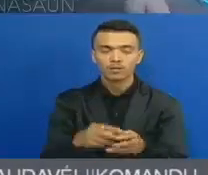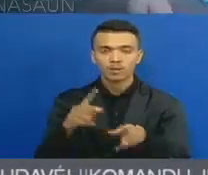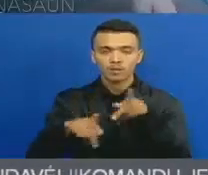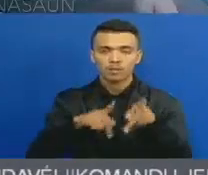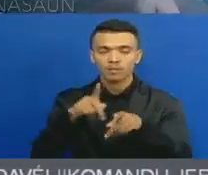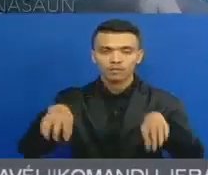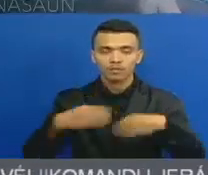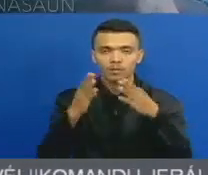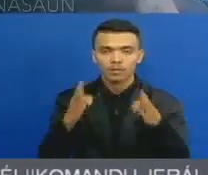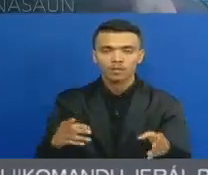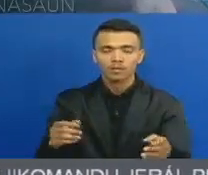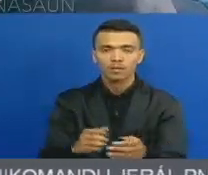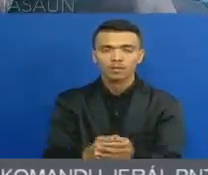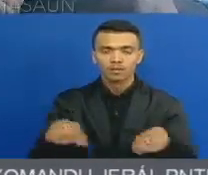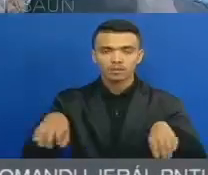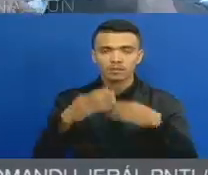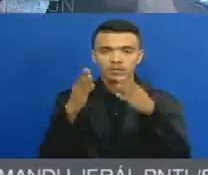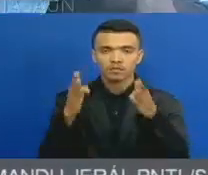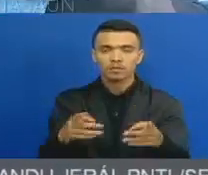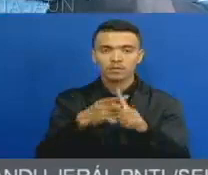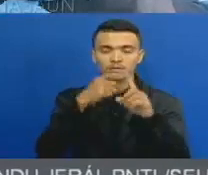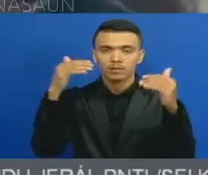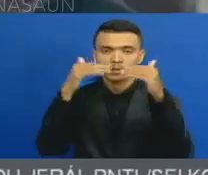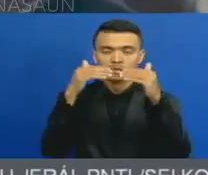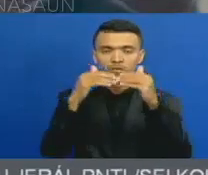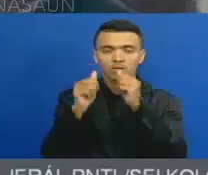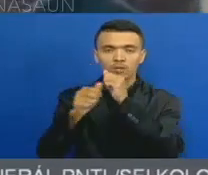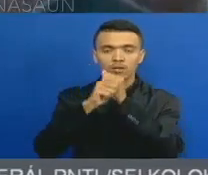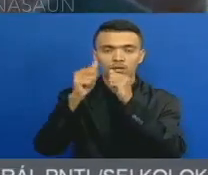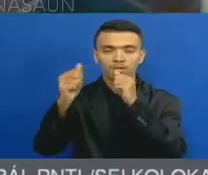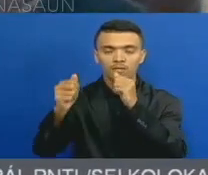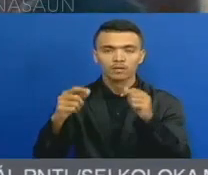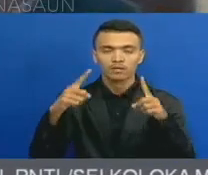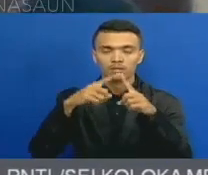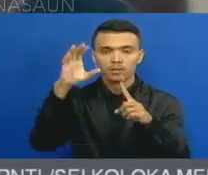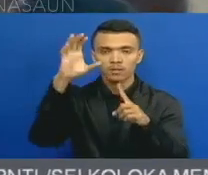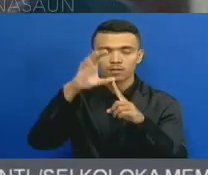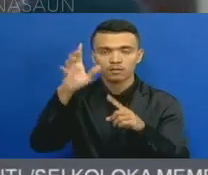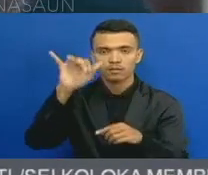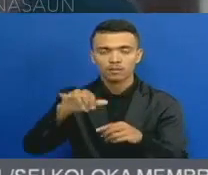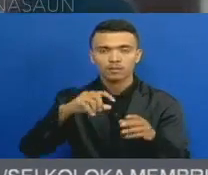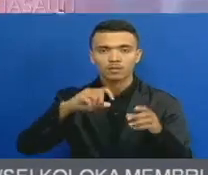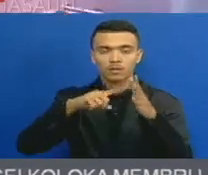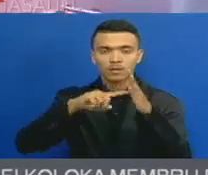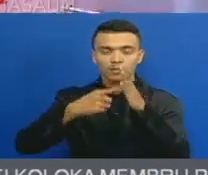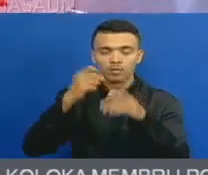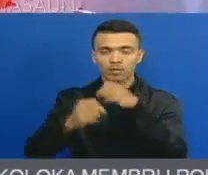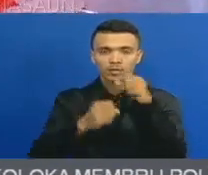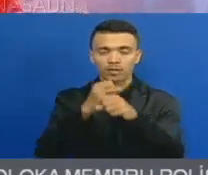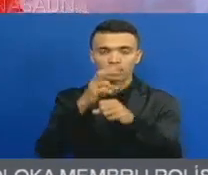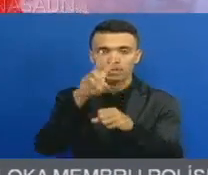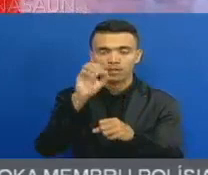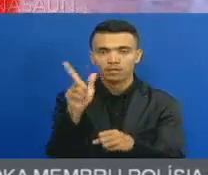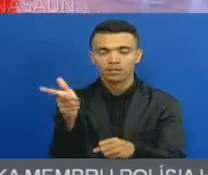serviço Fatin, que lhe russe diálogo no advocacia, ba trabalhador no empregador será. 2001 to agora, nem